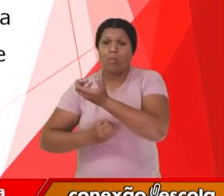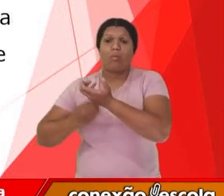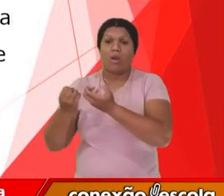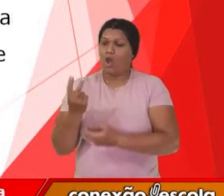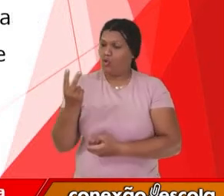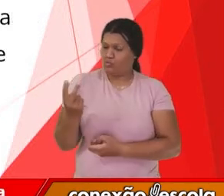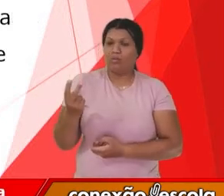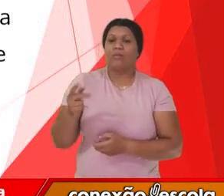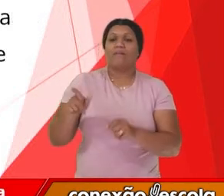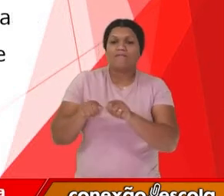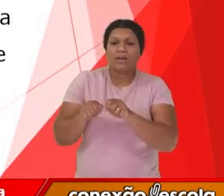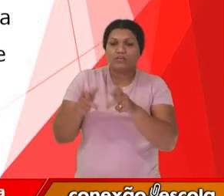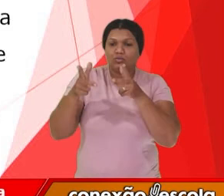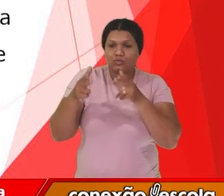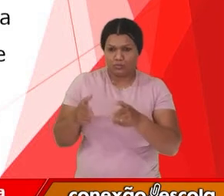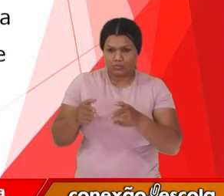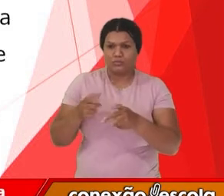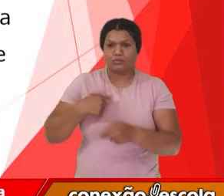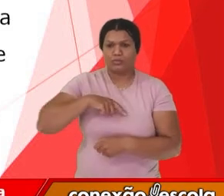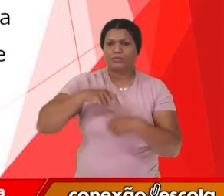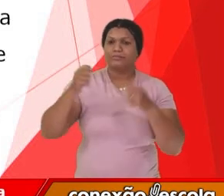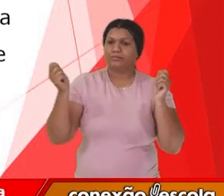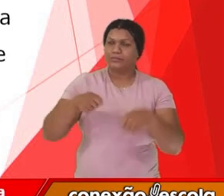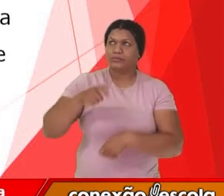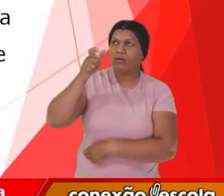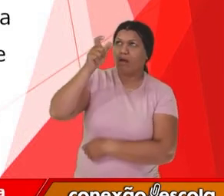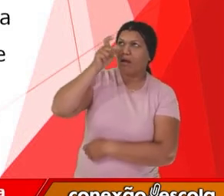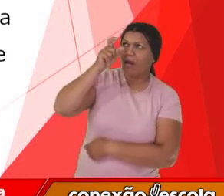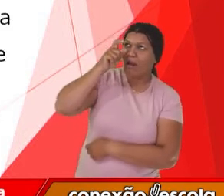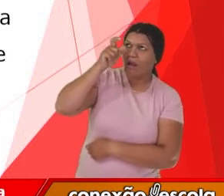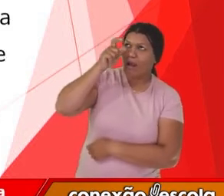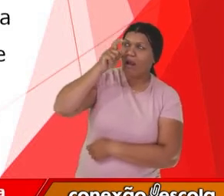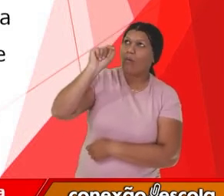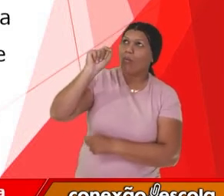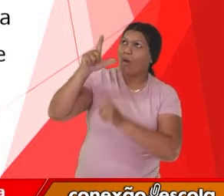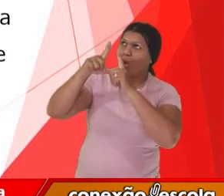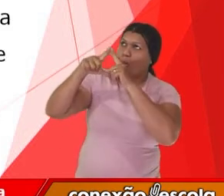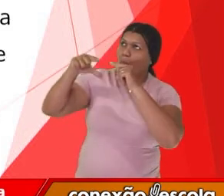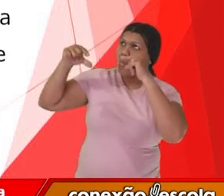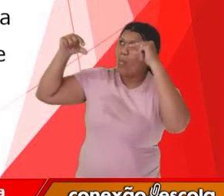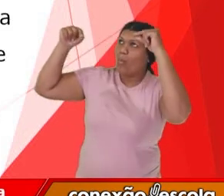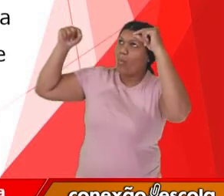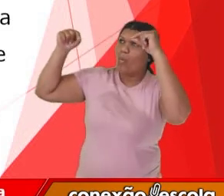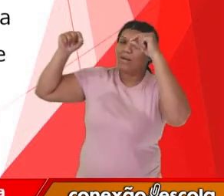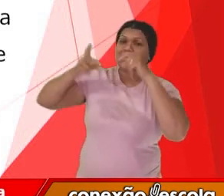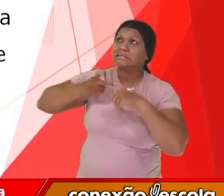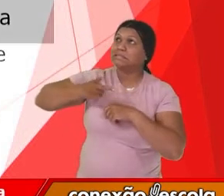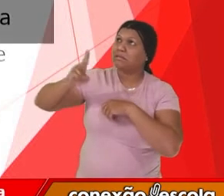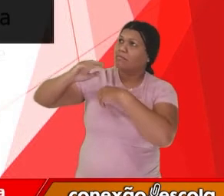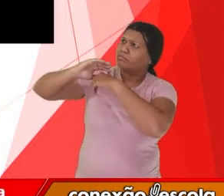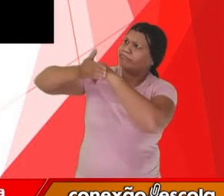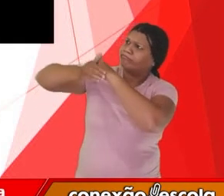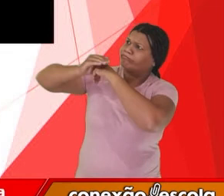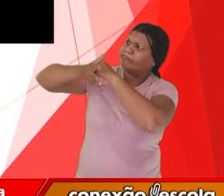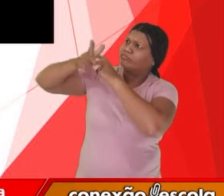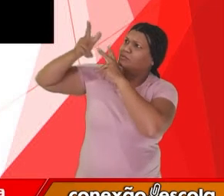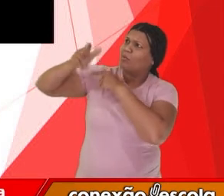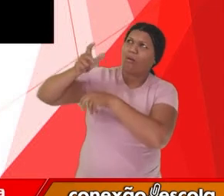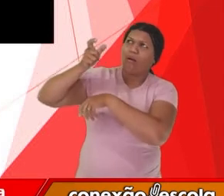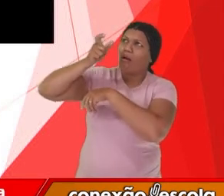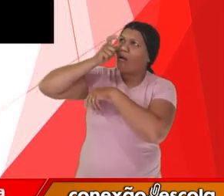nós observemos a Lua, daqui da Terra, a mesma face, sempre a mesma face da